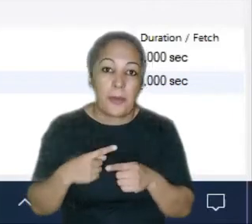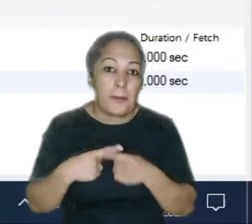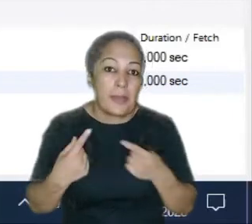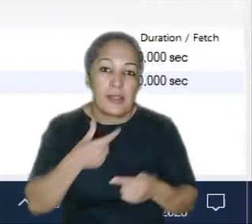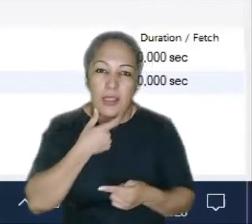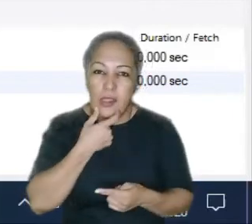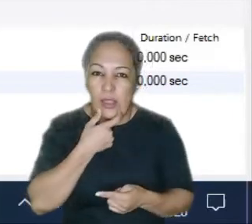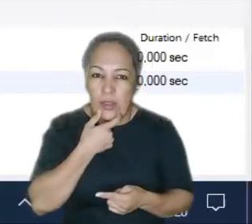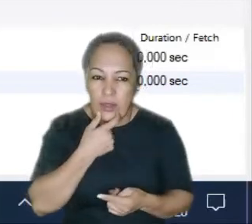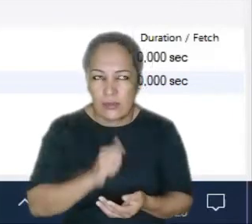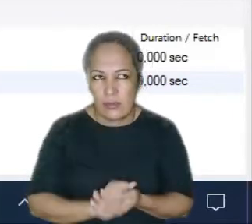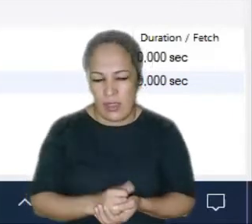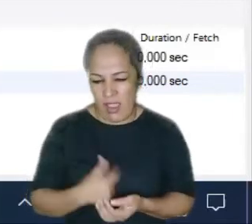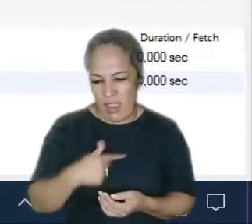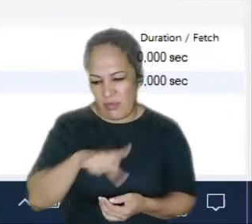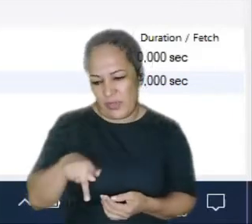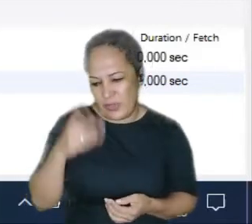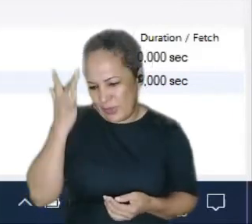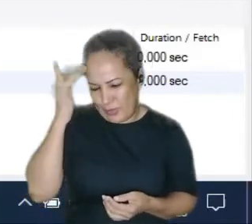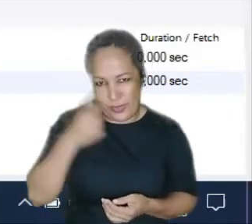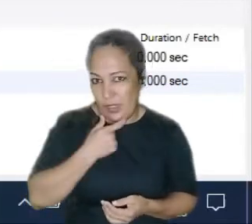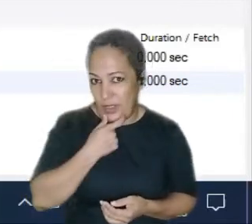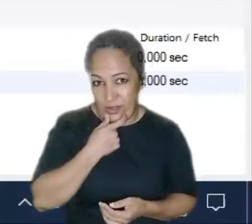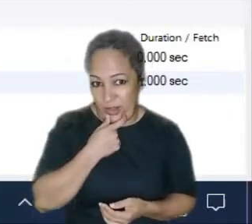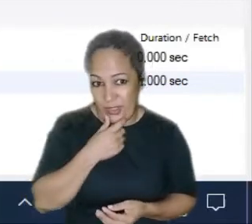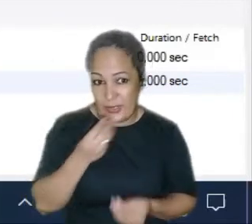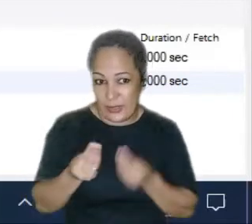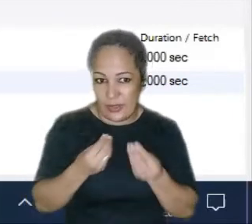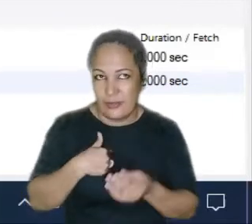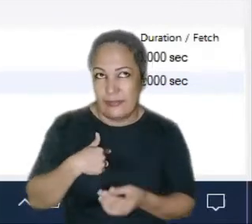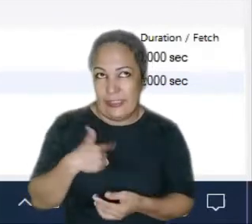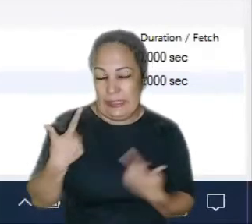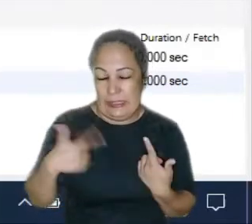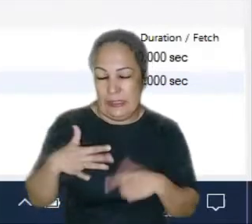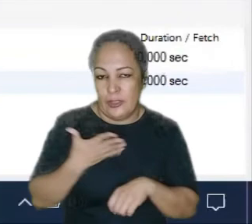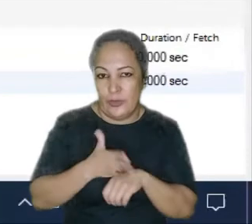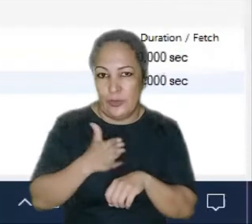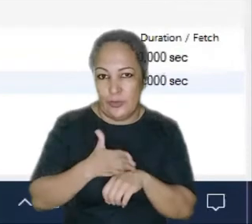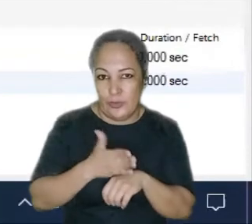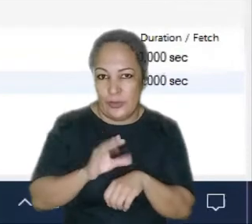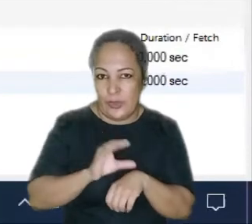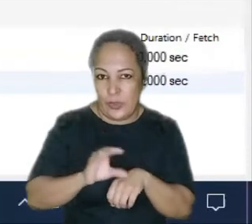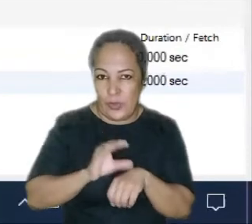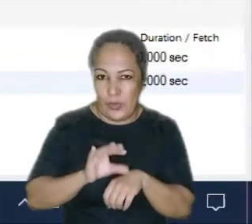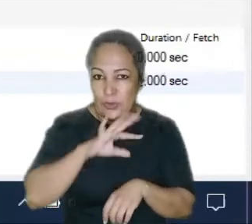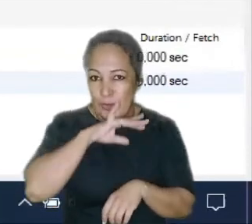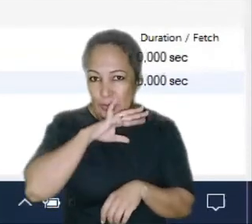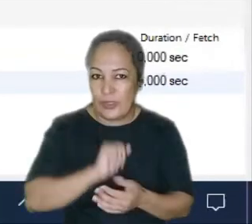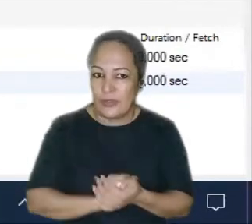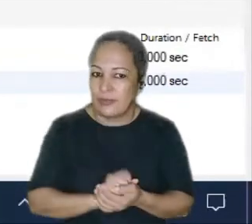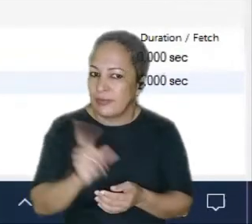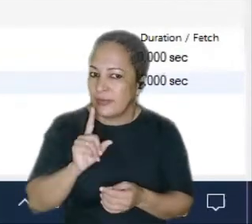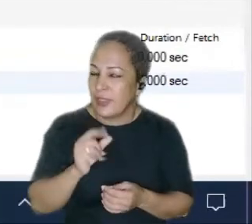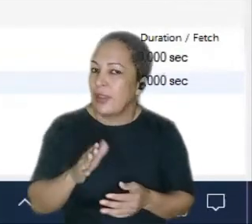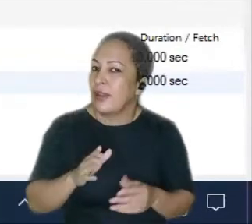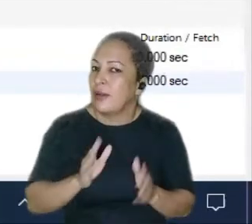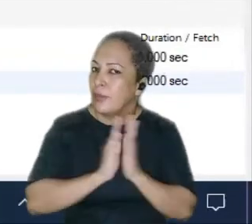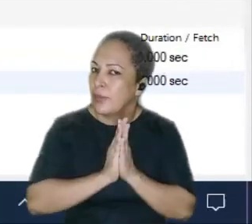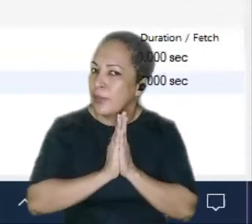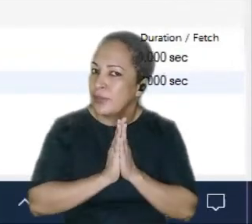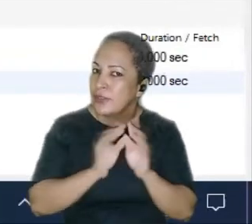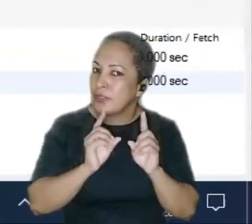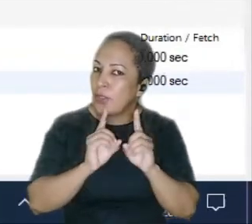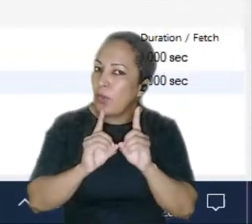professor, putz, eu não sei inglês, já deu ruim para mim esse curso. Pelo amor de Deus, gente. Google Tradutor aí na nossa